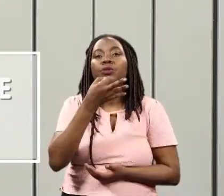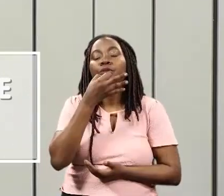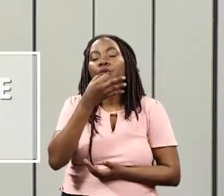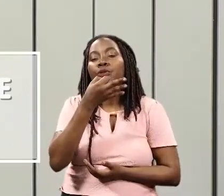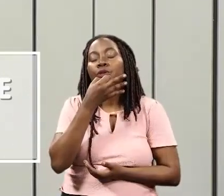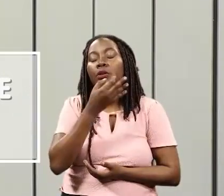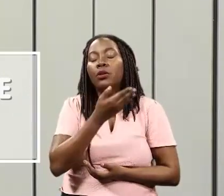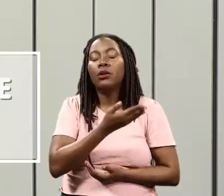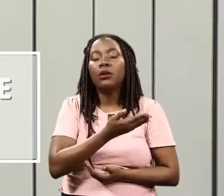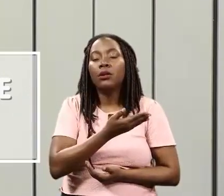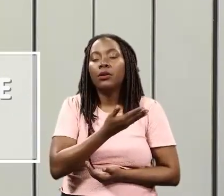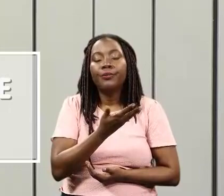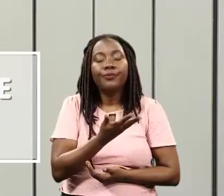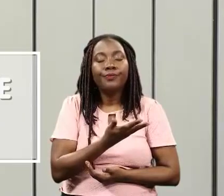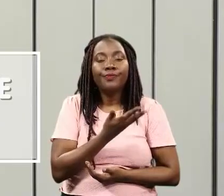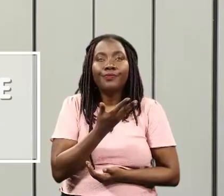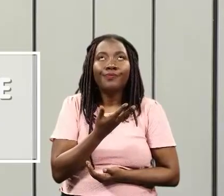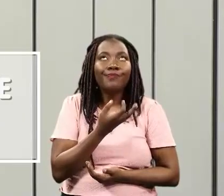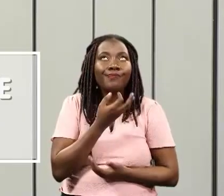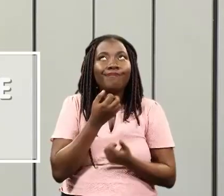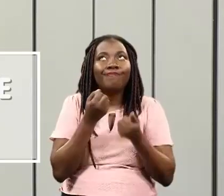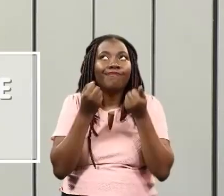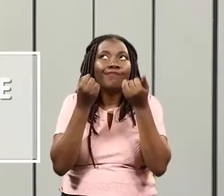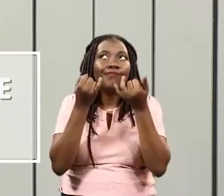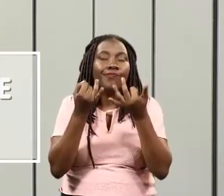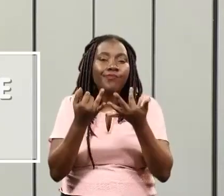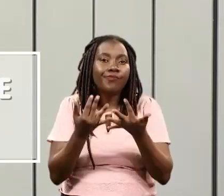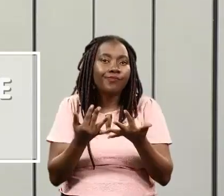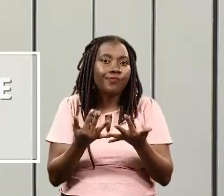nessa, posso dizer assim,